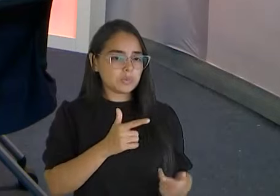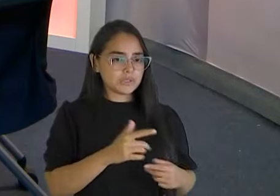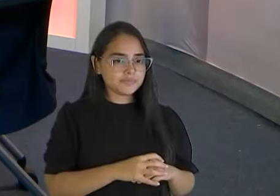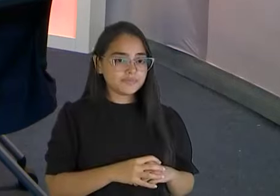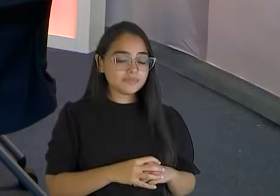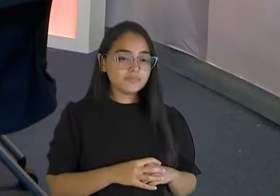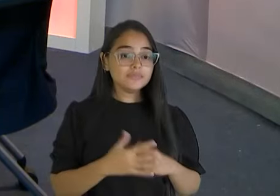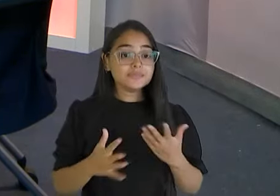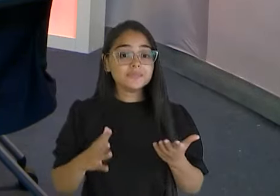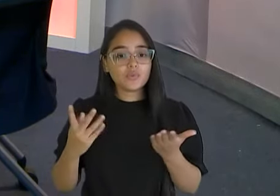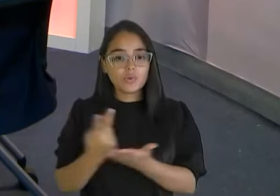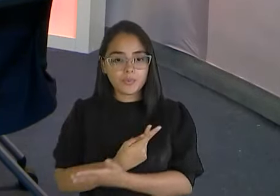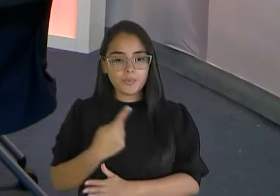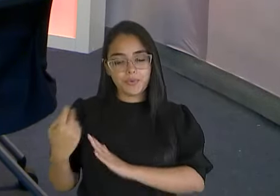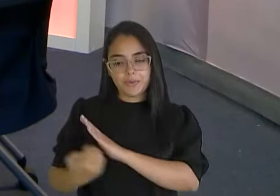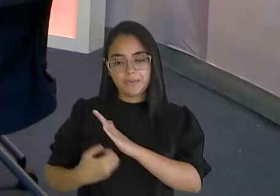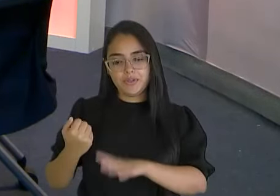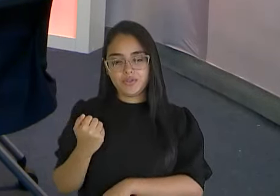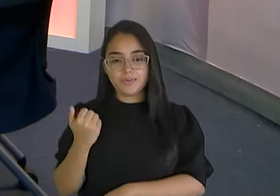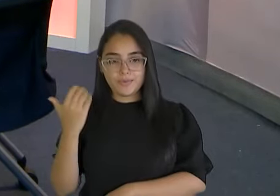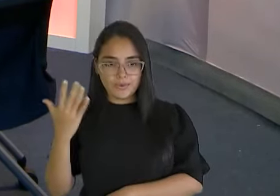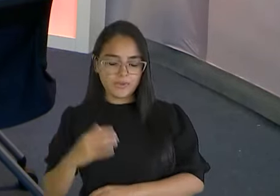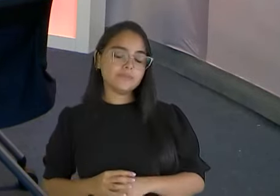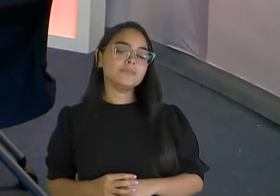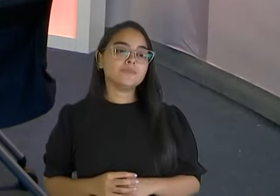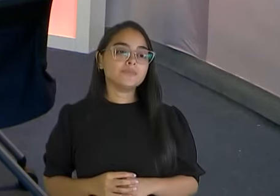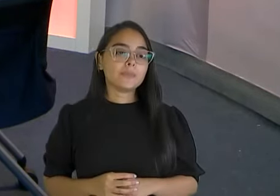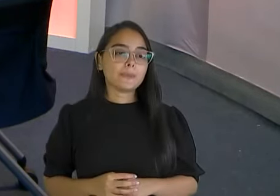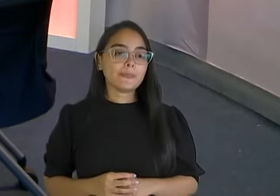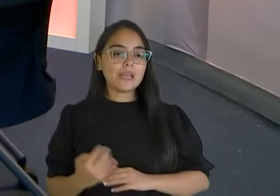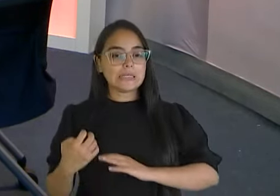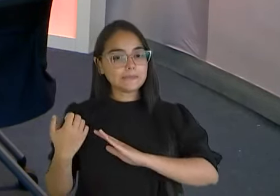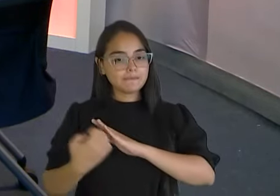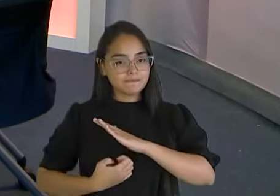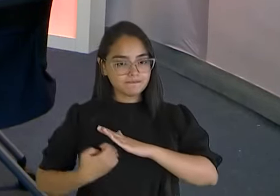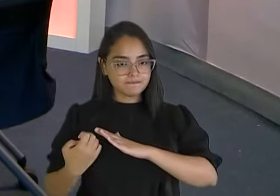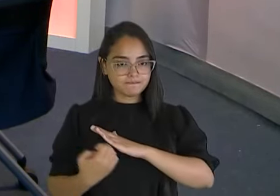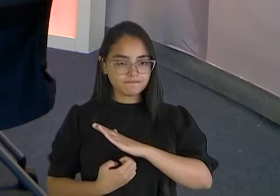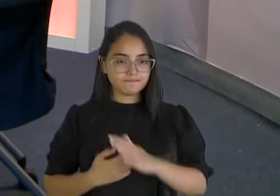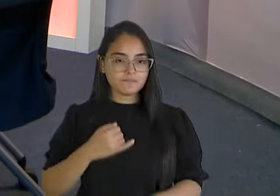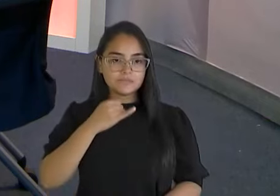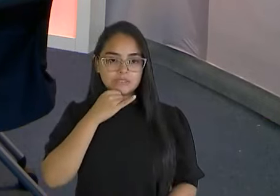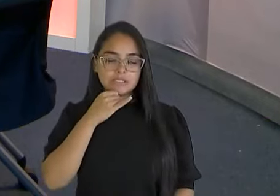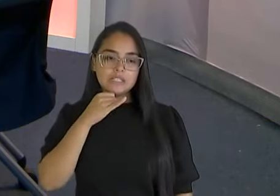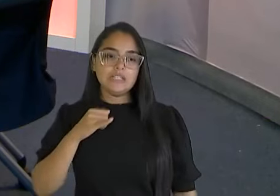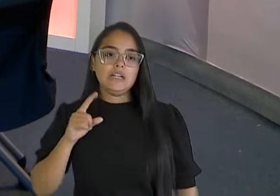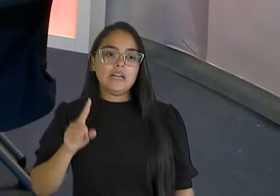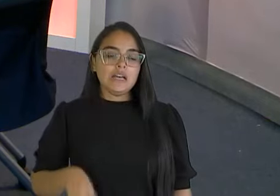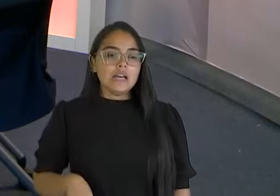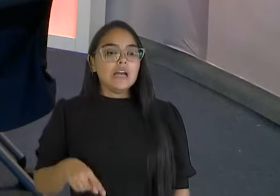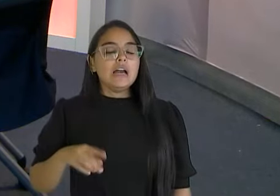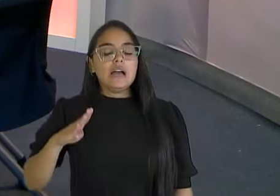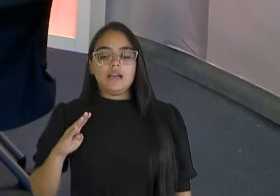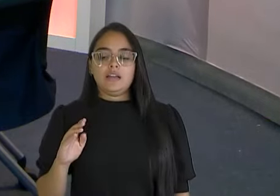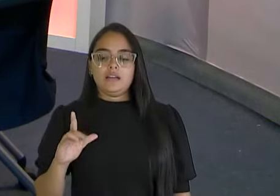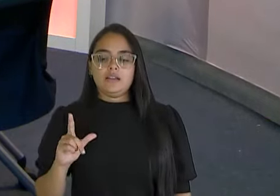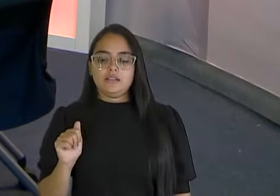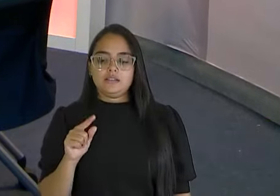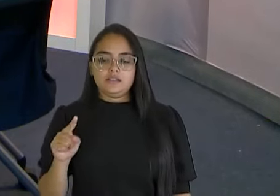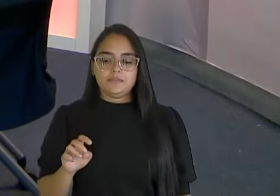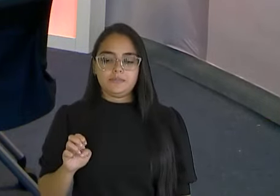O que acontece com essas empresas é o seguinte, empresas como por exemplo a Blaze, para a gente tratar aqui das que